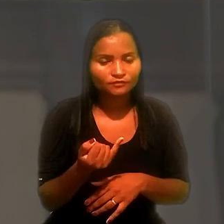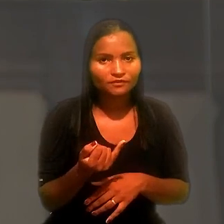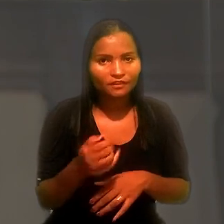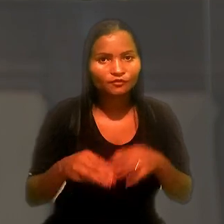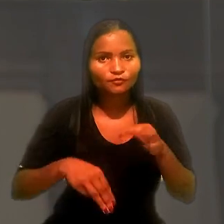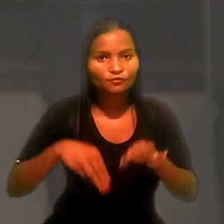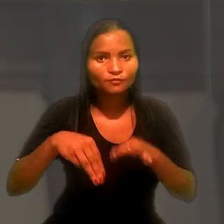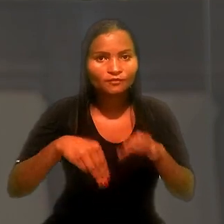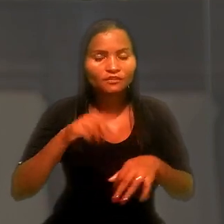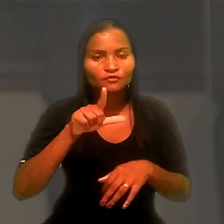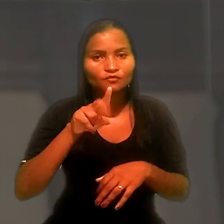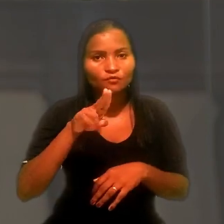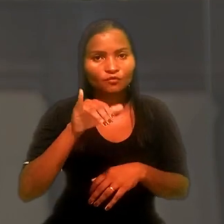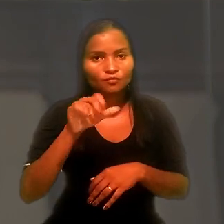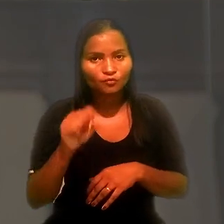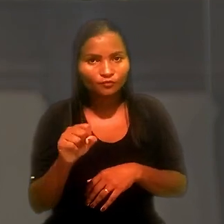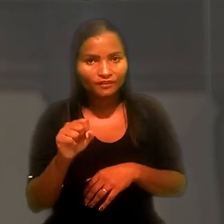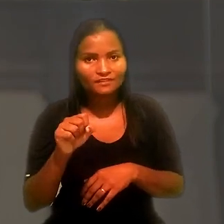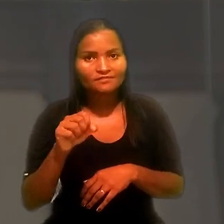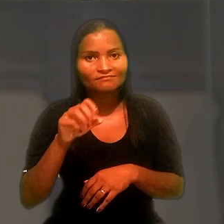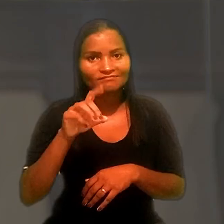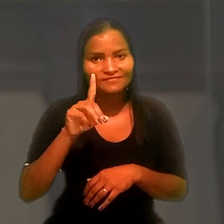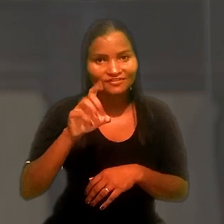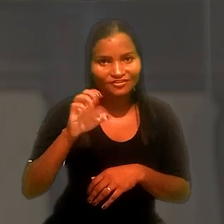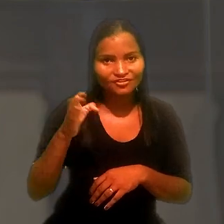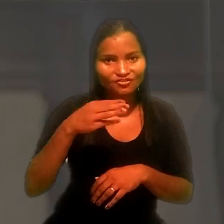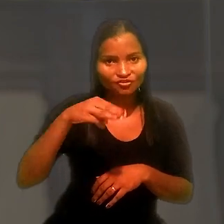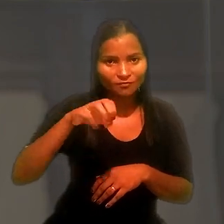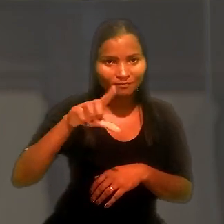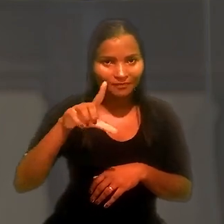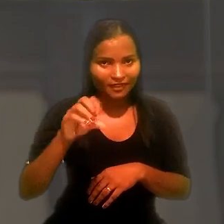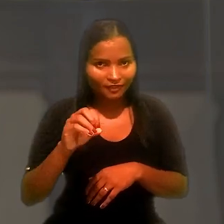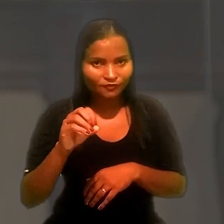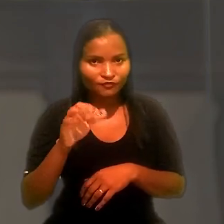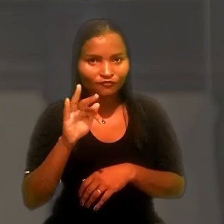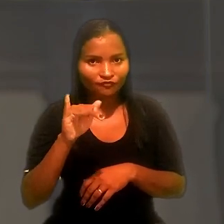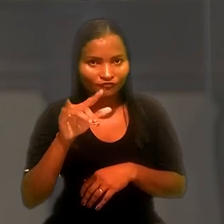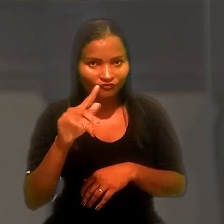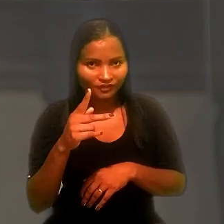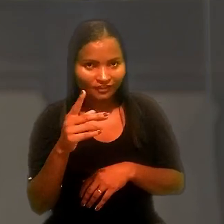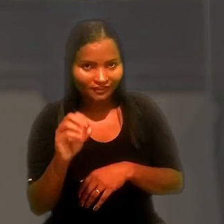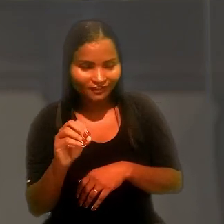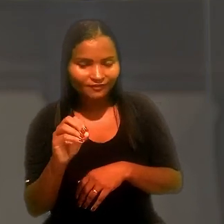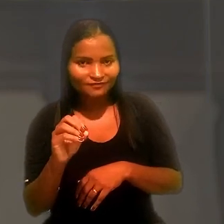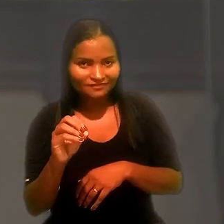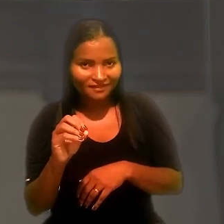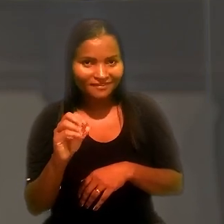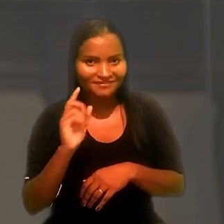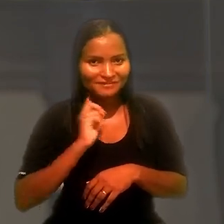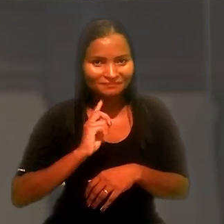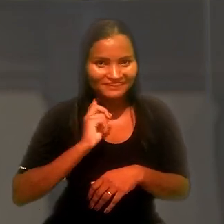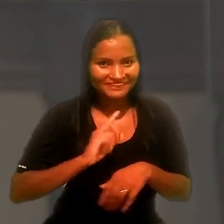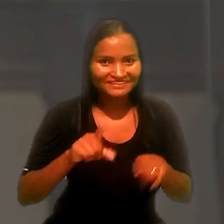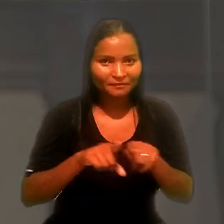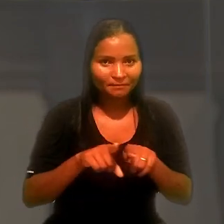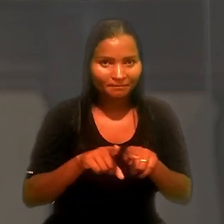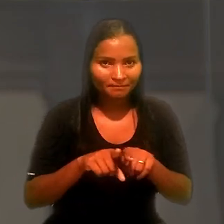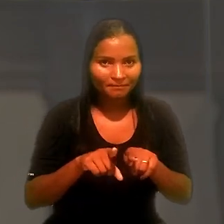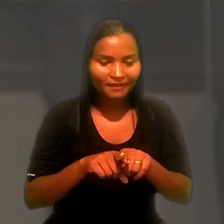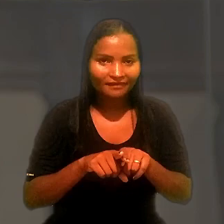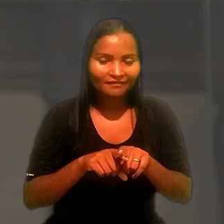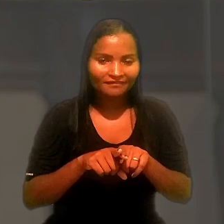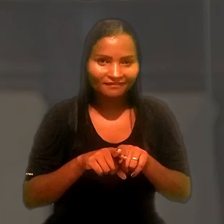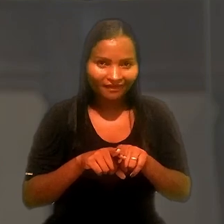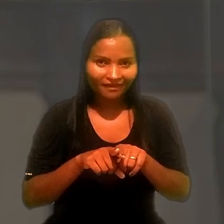oportuna do ministro Luiz Felipe Vieira de Mello Filho, meu conterrâneo mineiro, né, nos